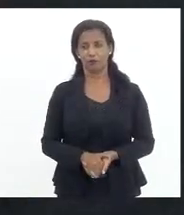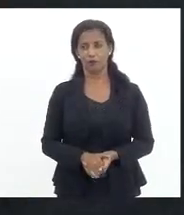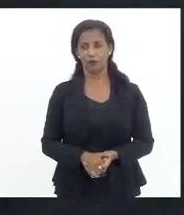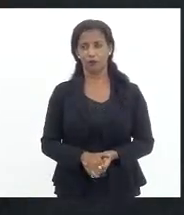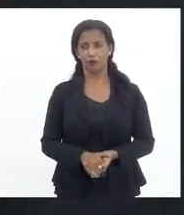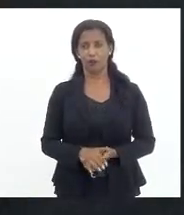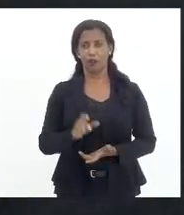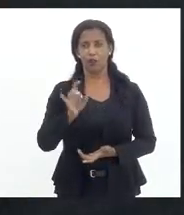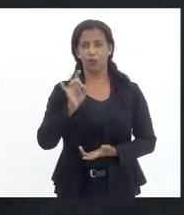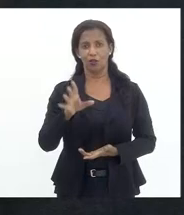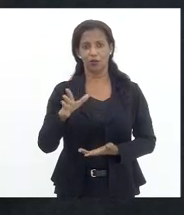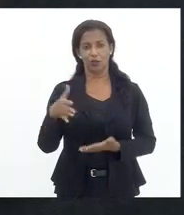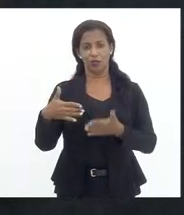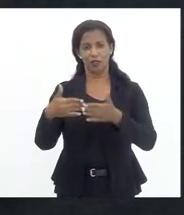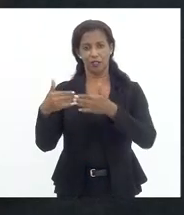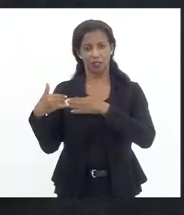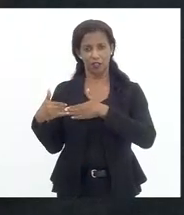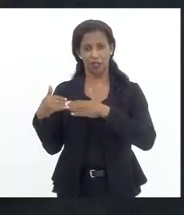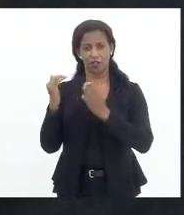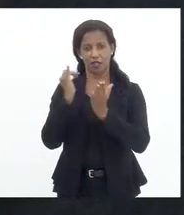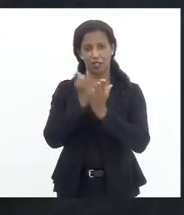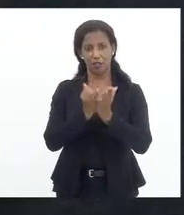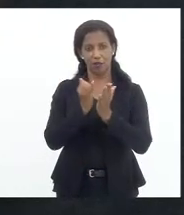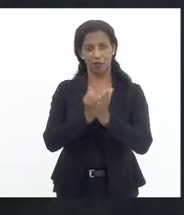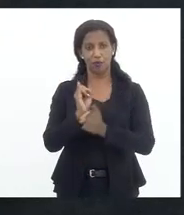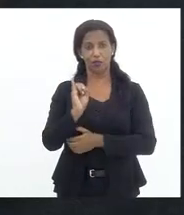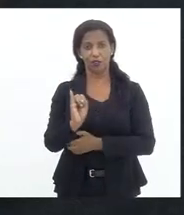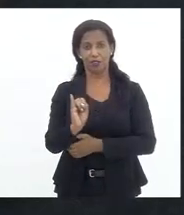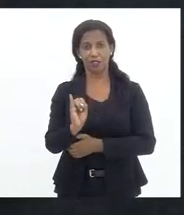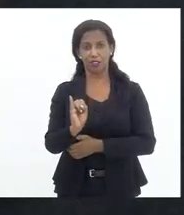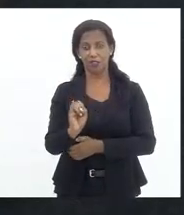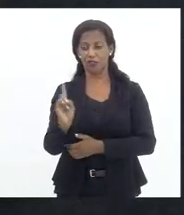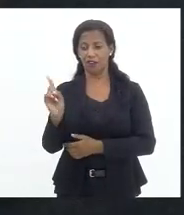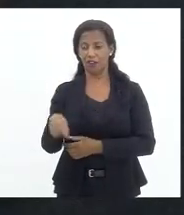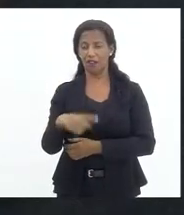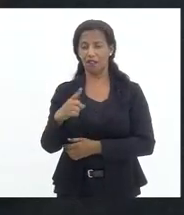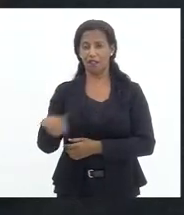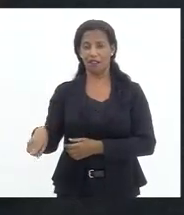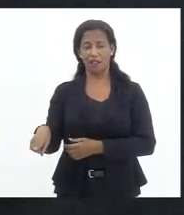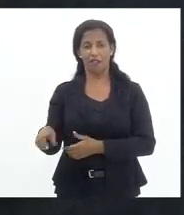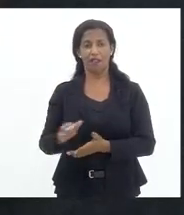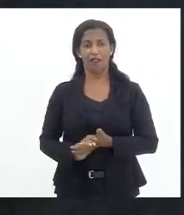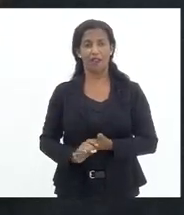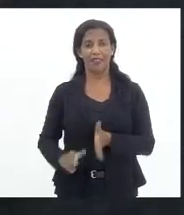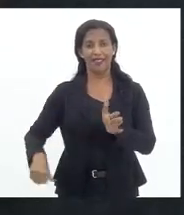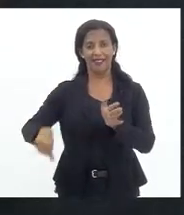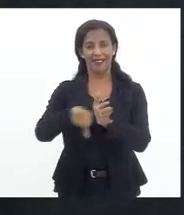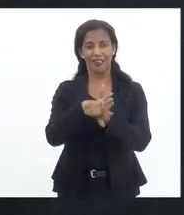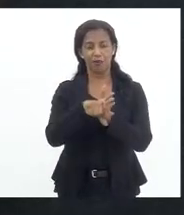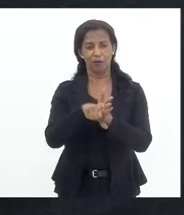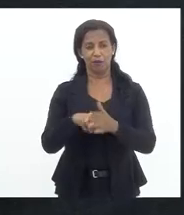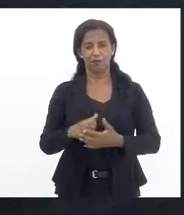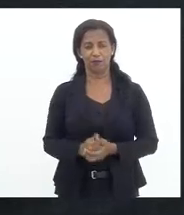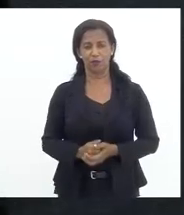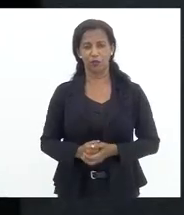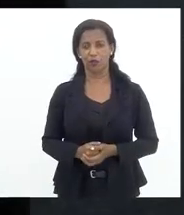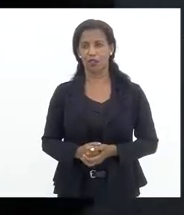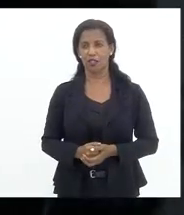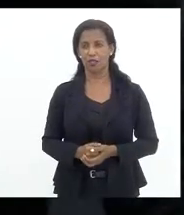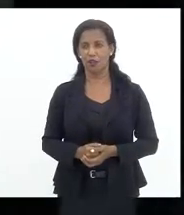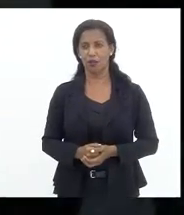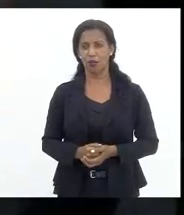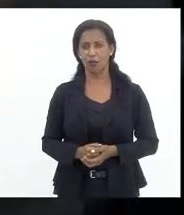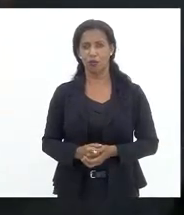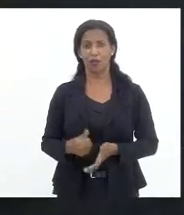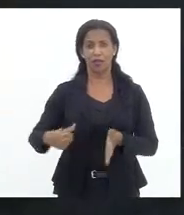Só será renúncia de receita se houver sonegação, mas sonegação é crime. e quem